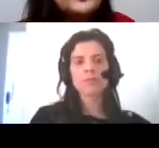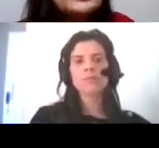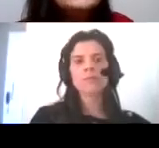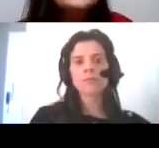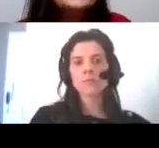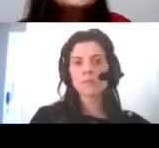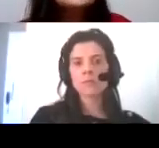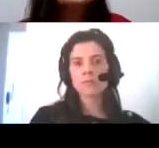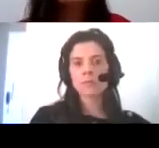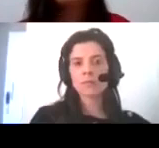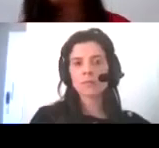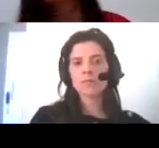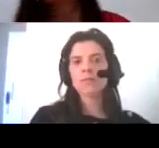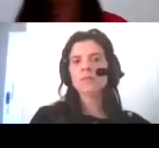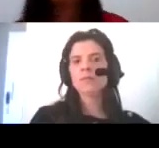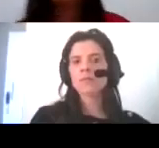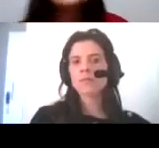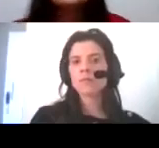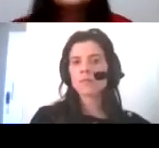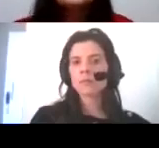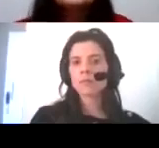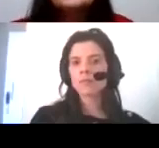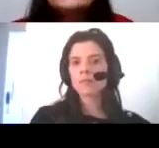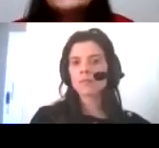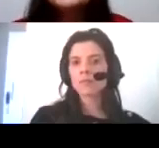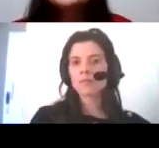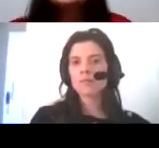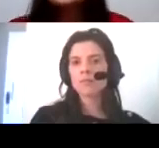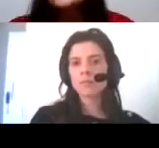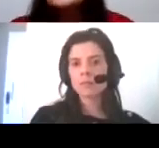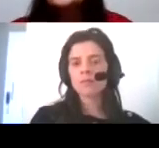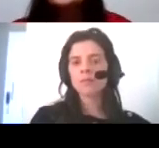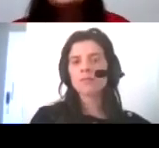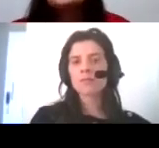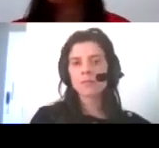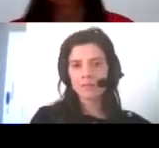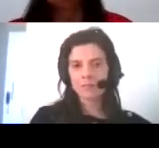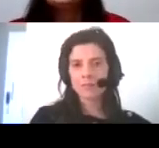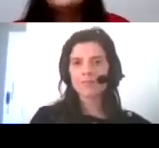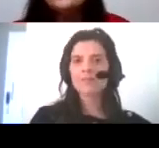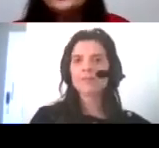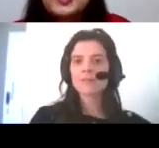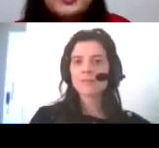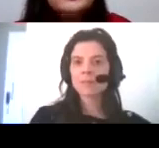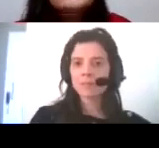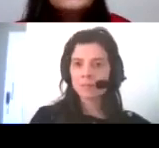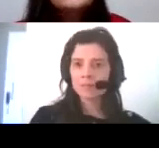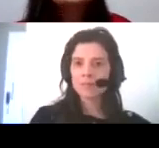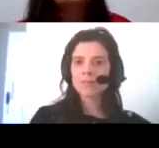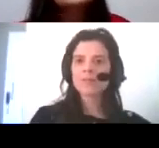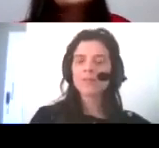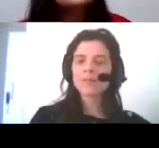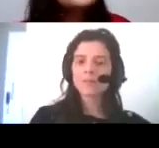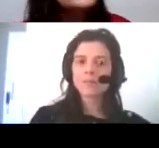seja como um clips, né? Que você mantenha sempre todas as pessoas e as coisas juntas ali, unidas com você,